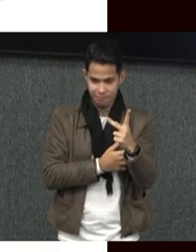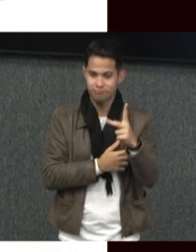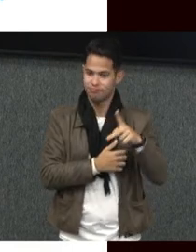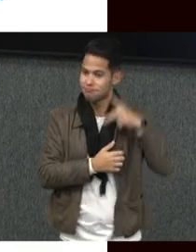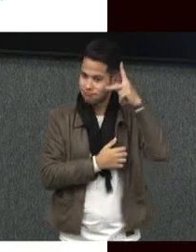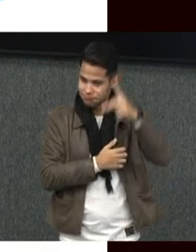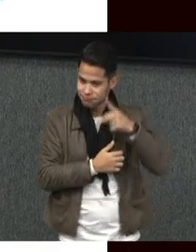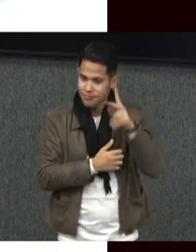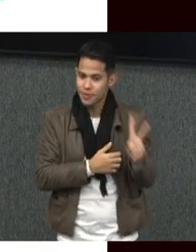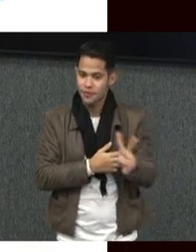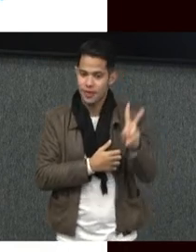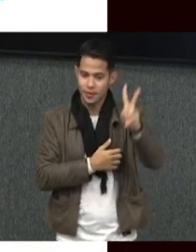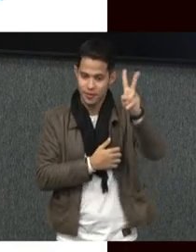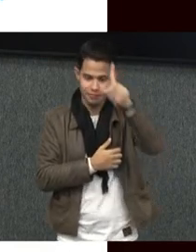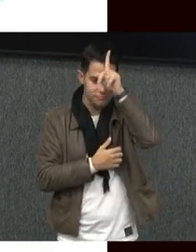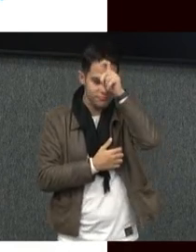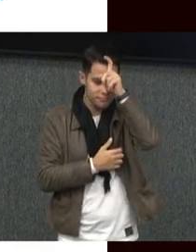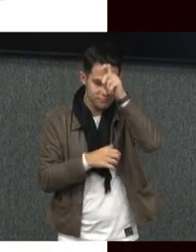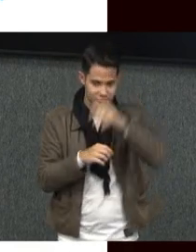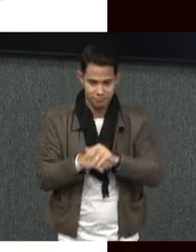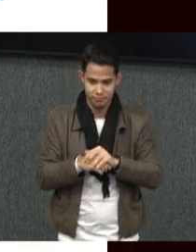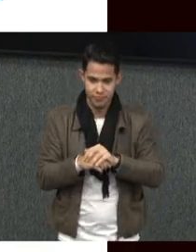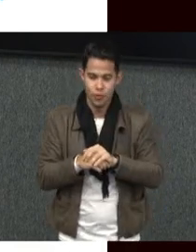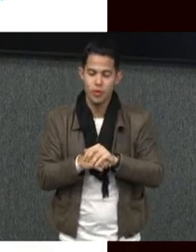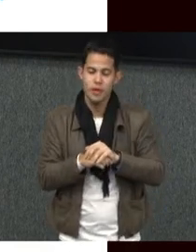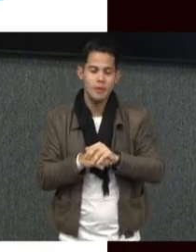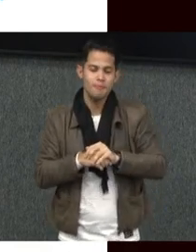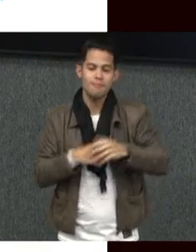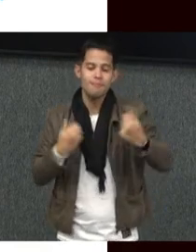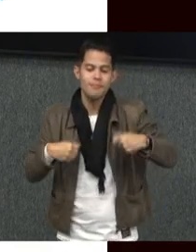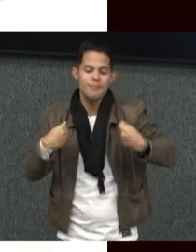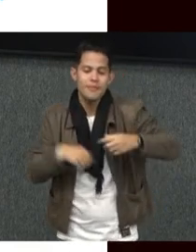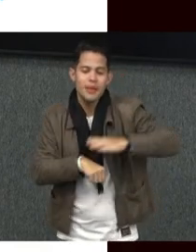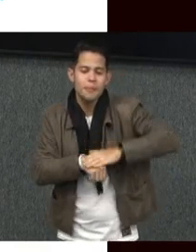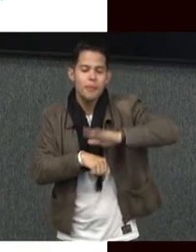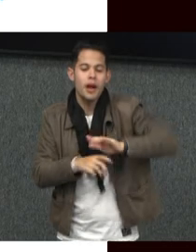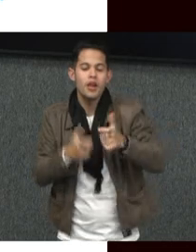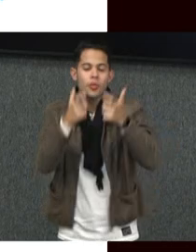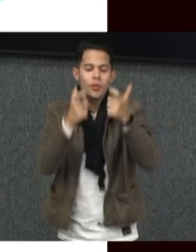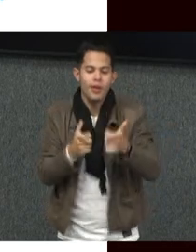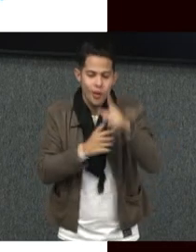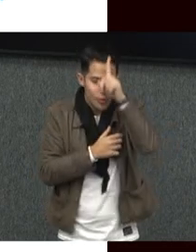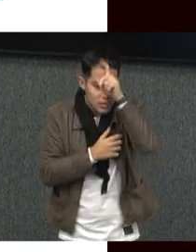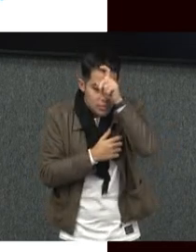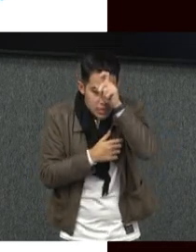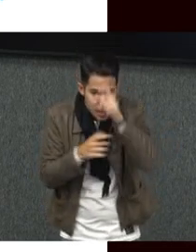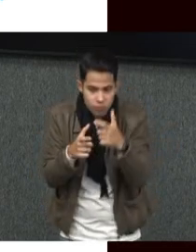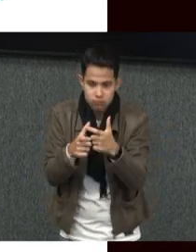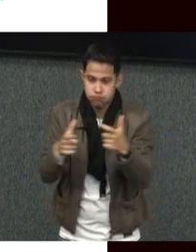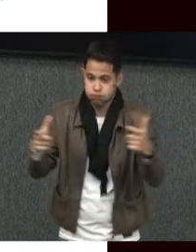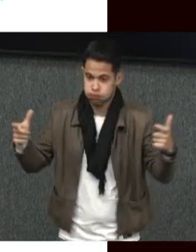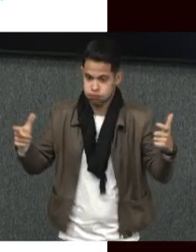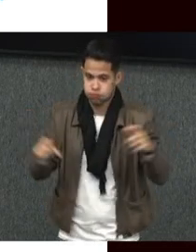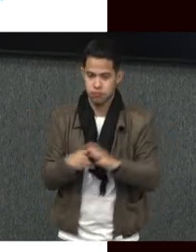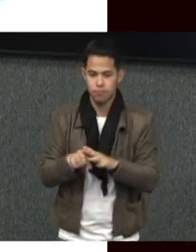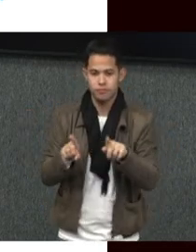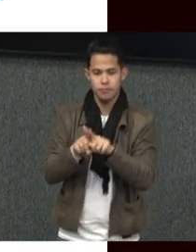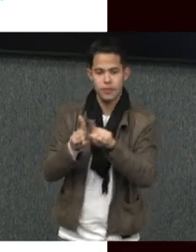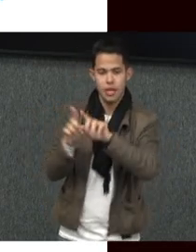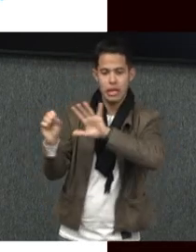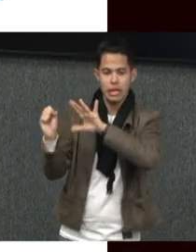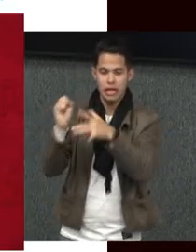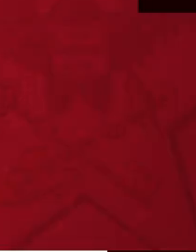grande porte, corrigindo o déficit que nós estamos tendo, garantir o incremento de